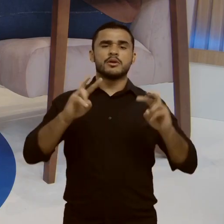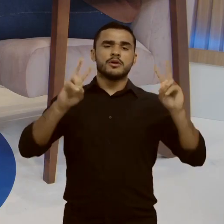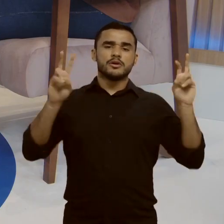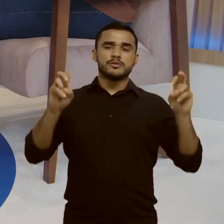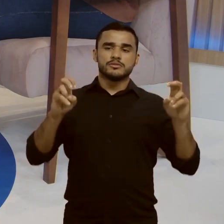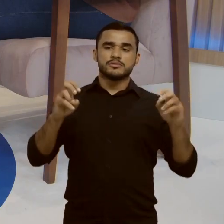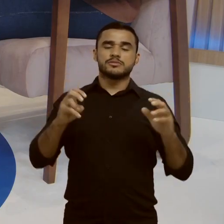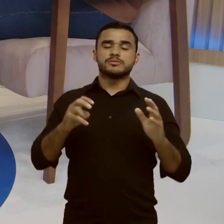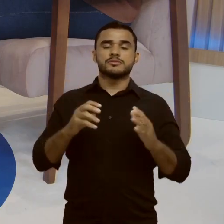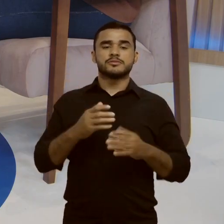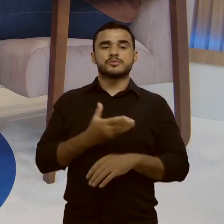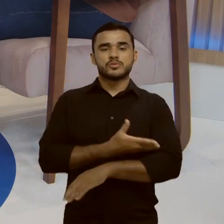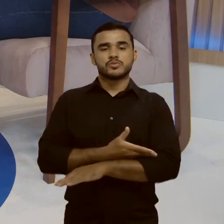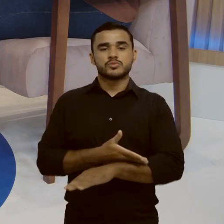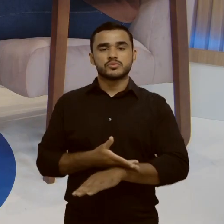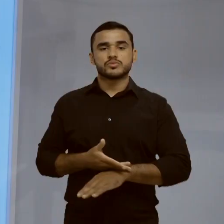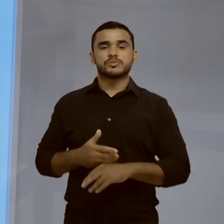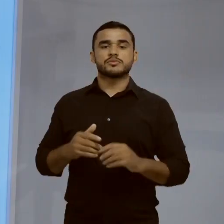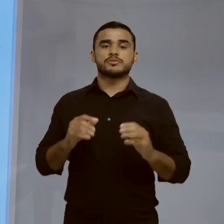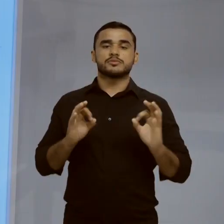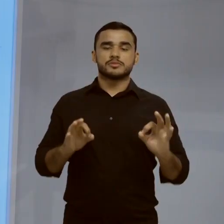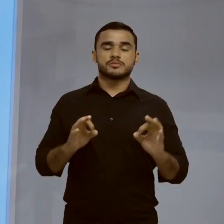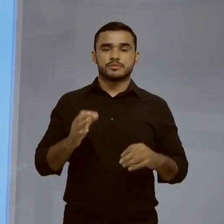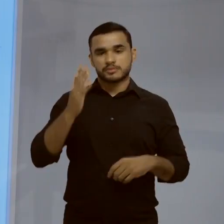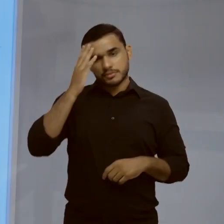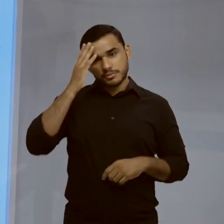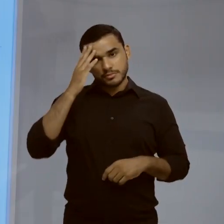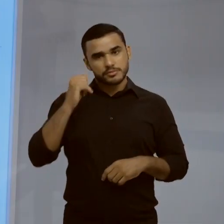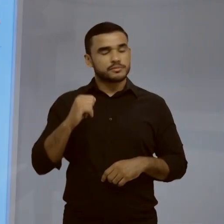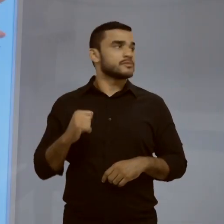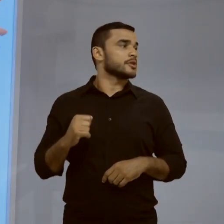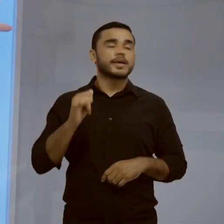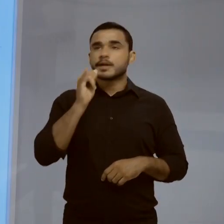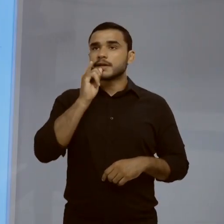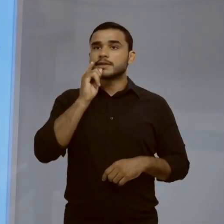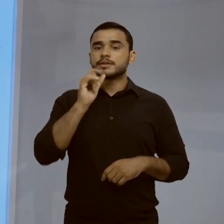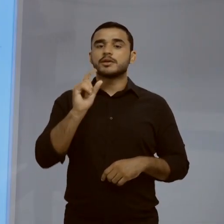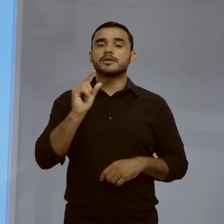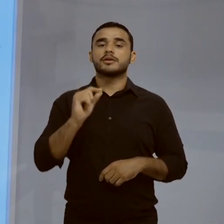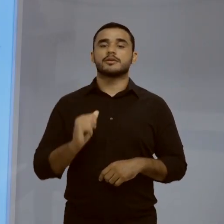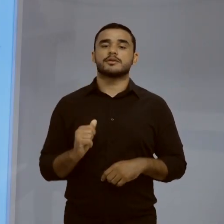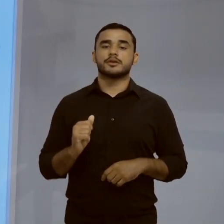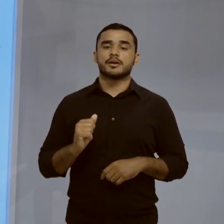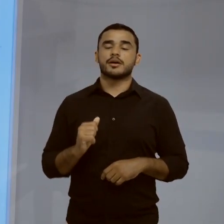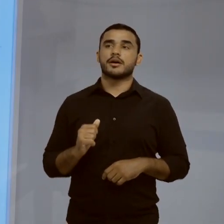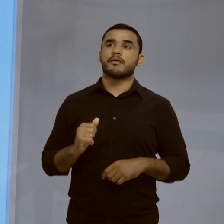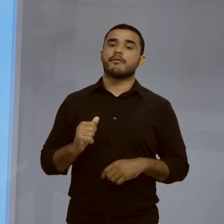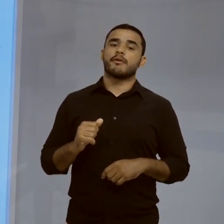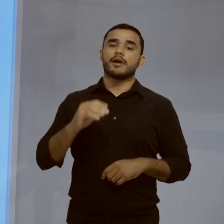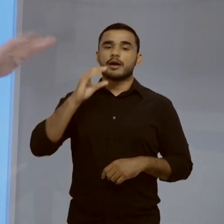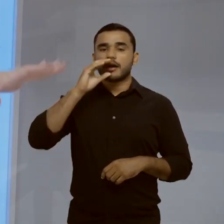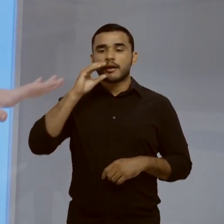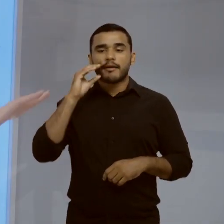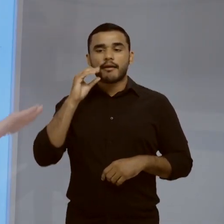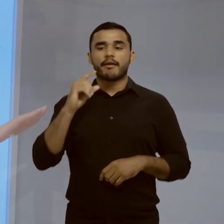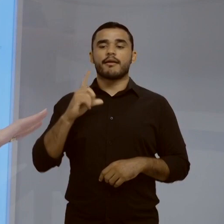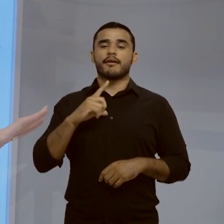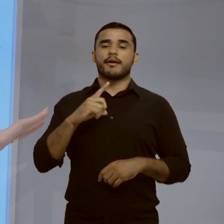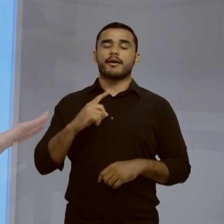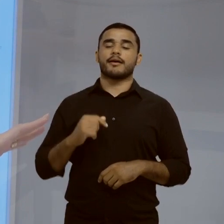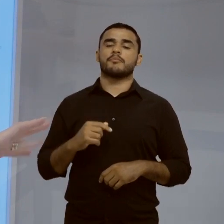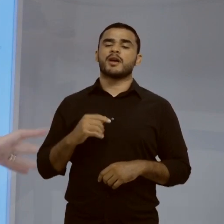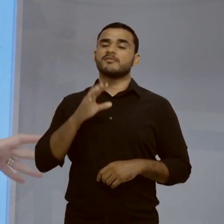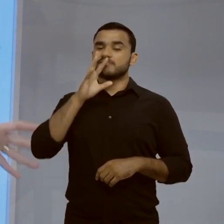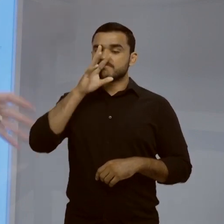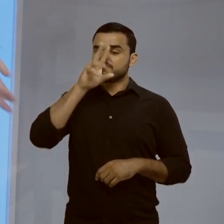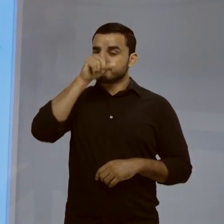à rotina, né? Porque a gente nem... É igual o adulto que não pode... tá de férias, mas também não pode chutar o